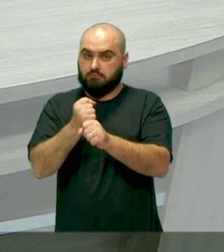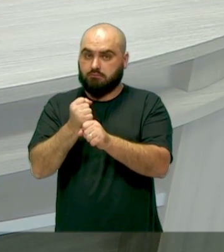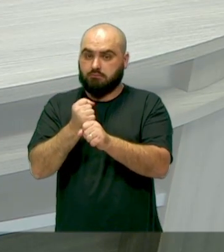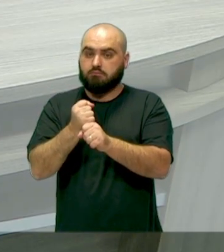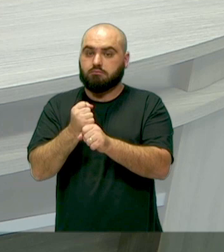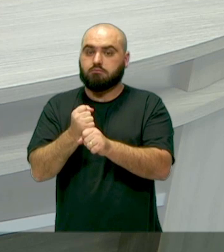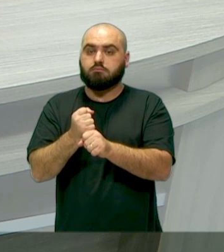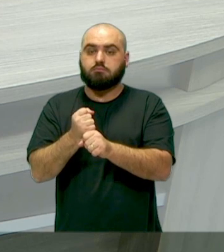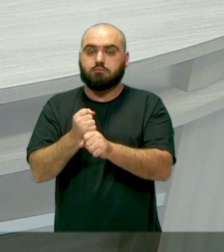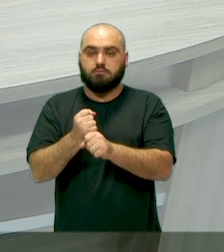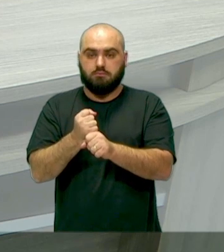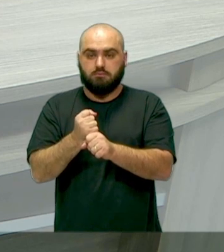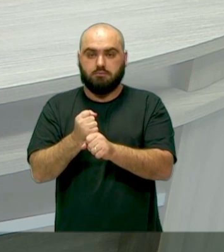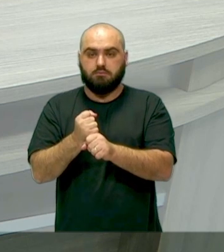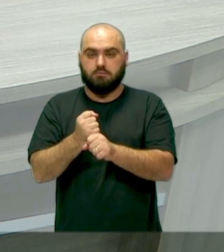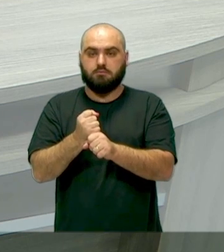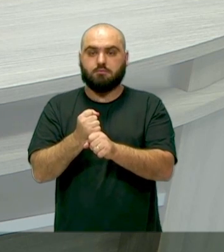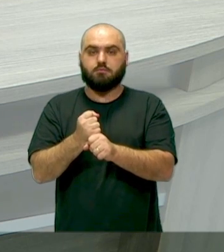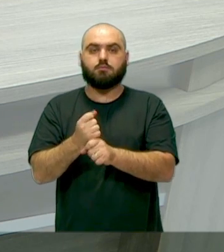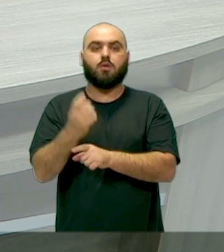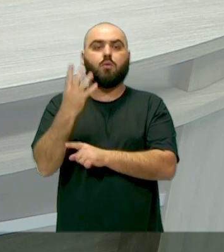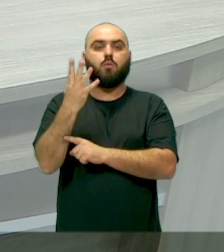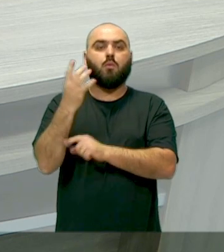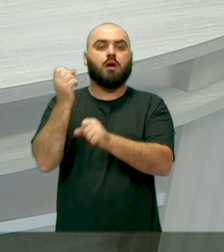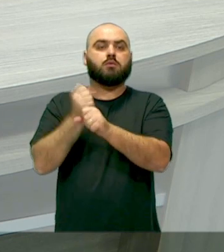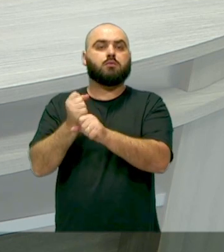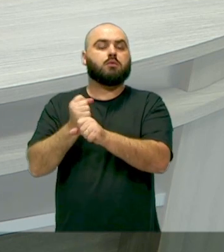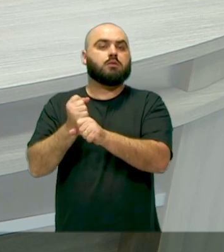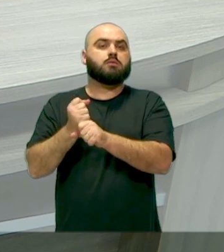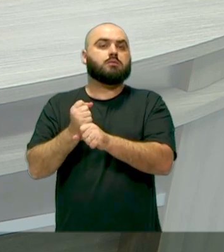em que houve um...